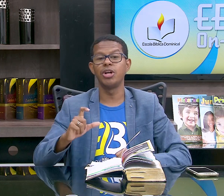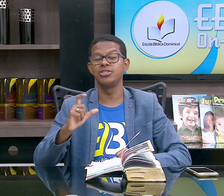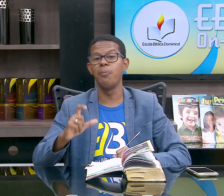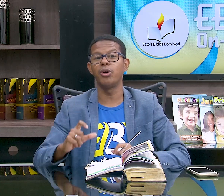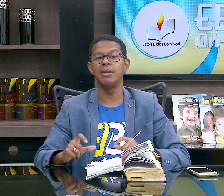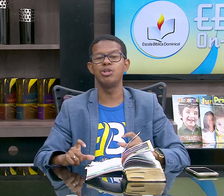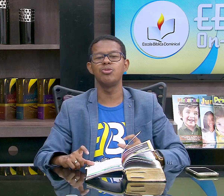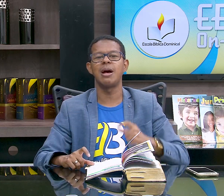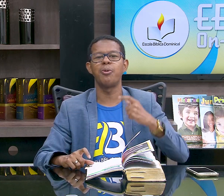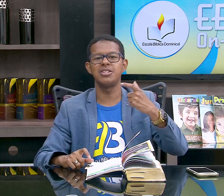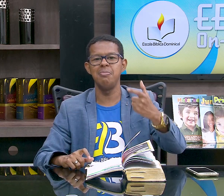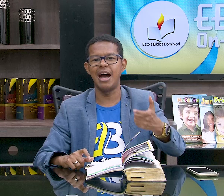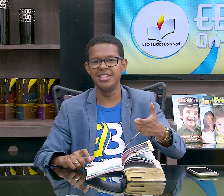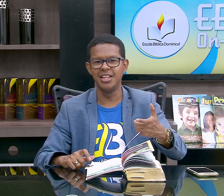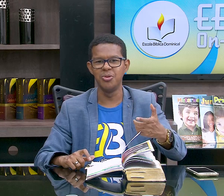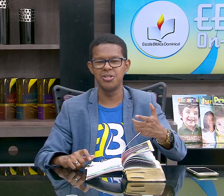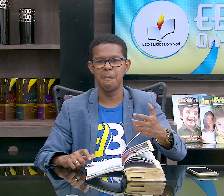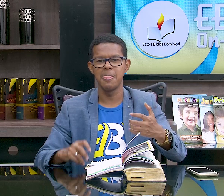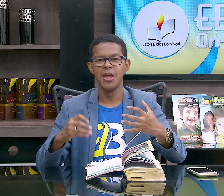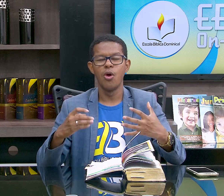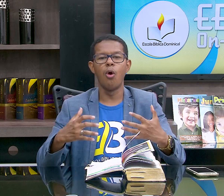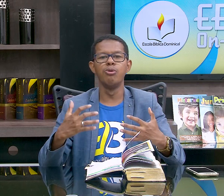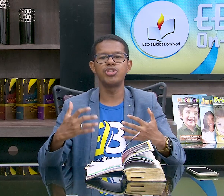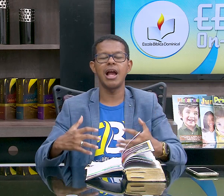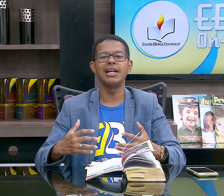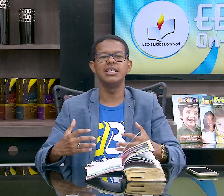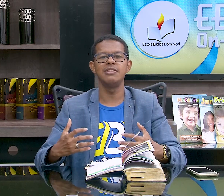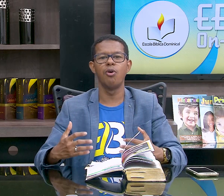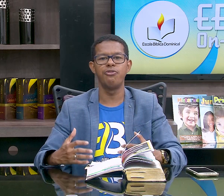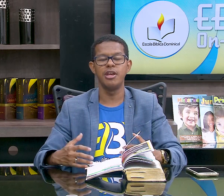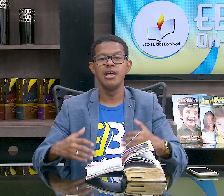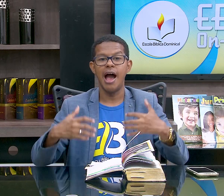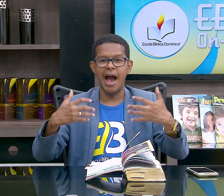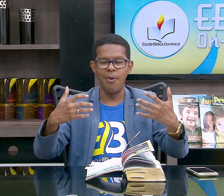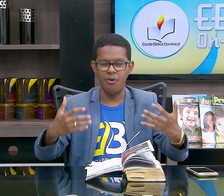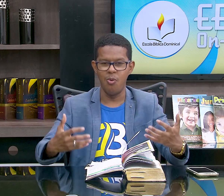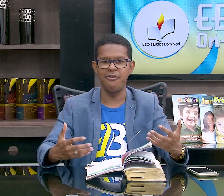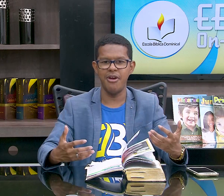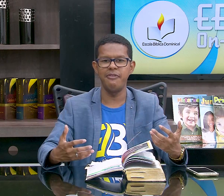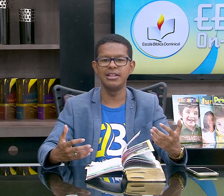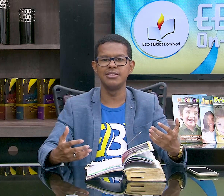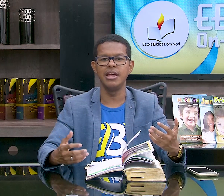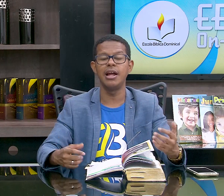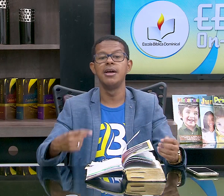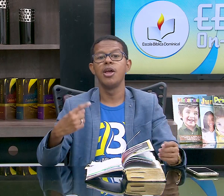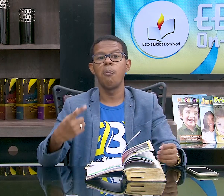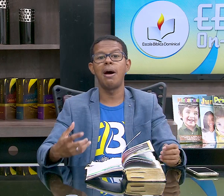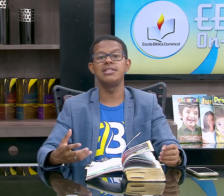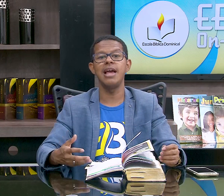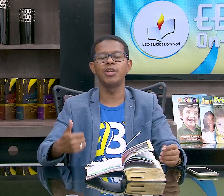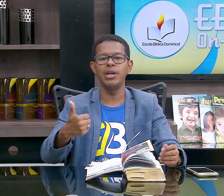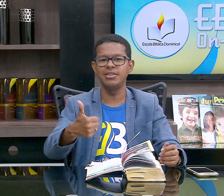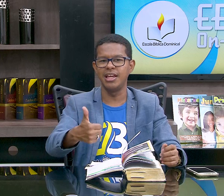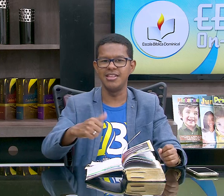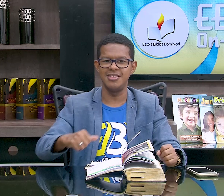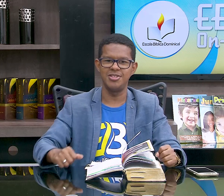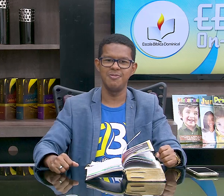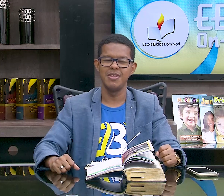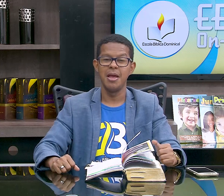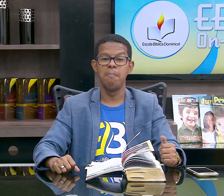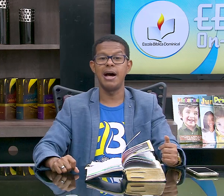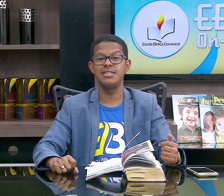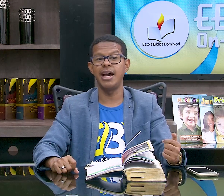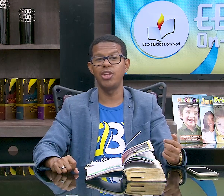nós não podemos nos aproximar de Deus ou buscar desenvolver uma fé verdadeira baseado em